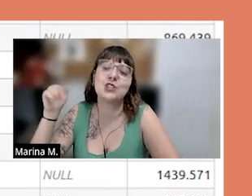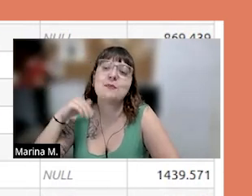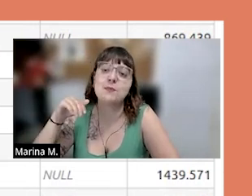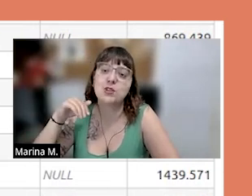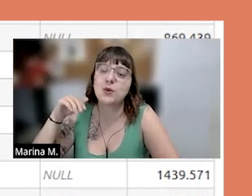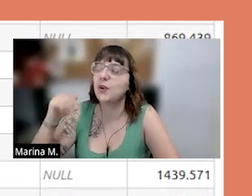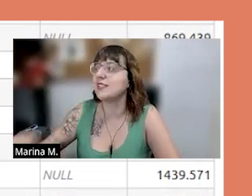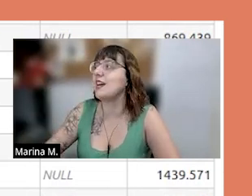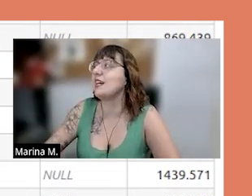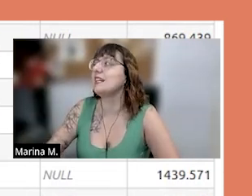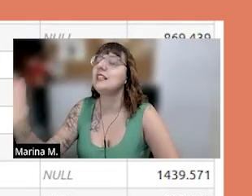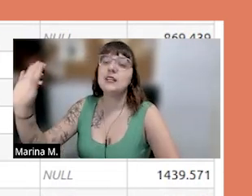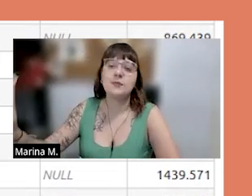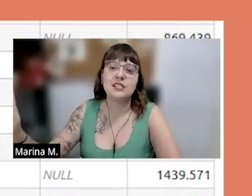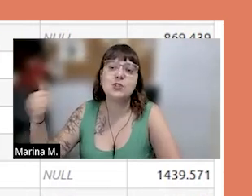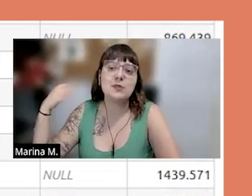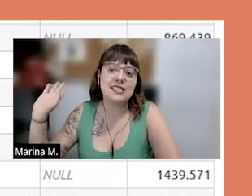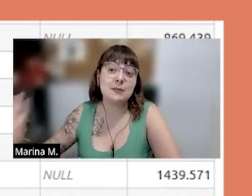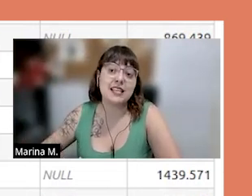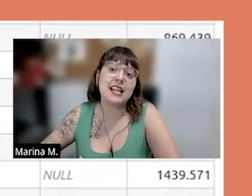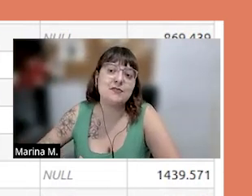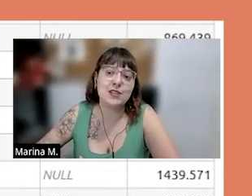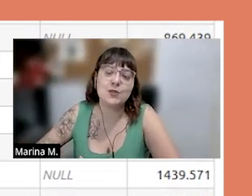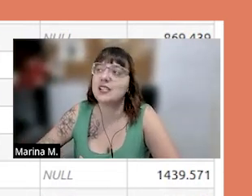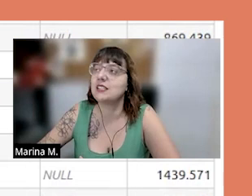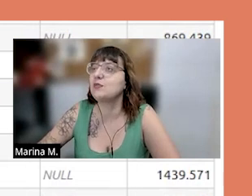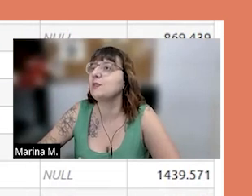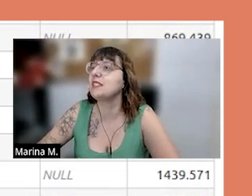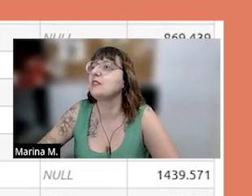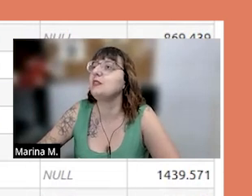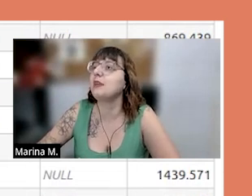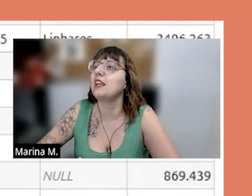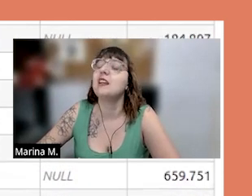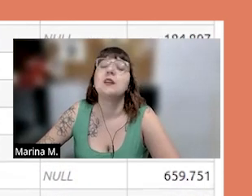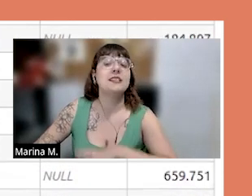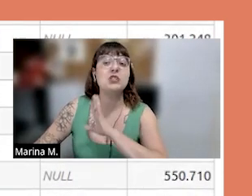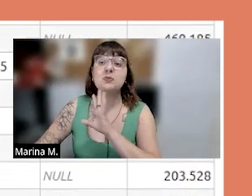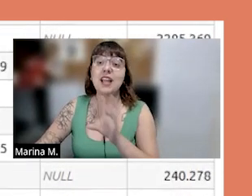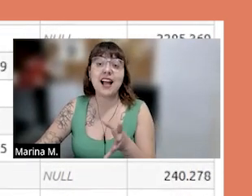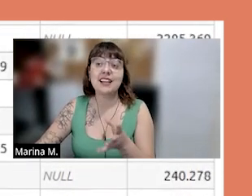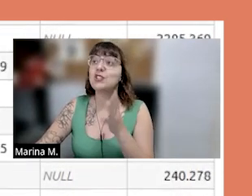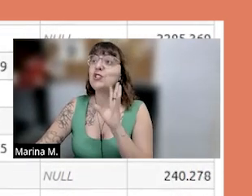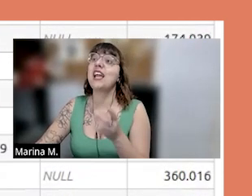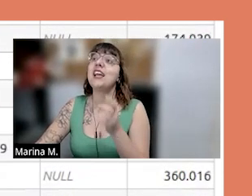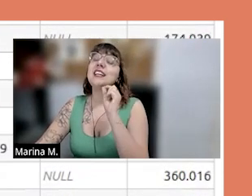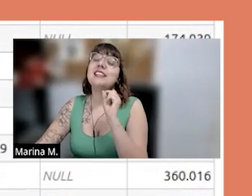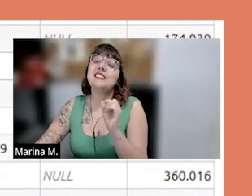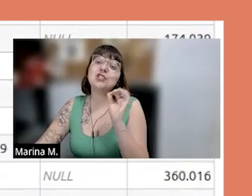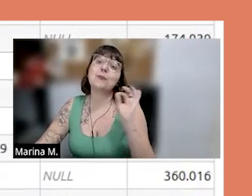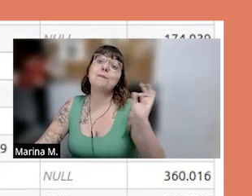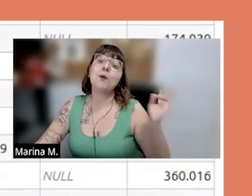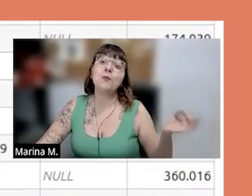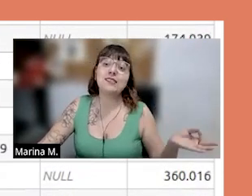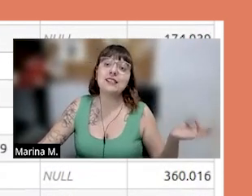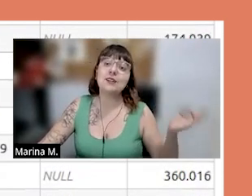a gente também pode calcular essa área, mas a gente não precisa porque teria vindo com essa informação também. Mas a gente não quer a área, a gente quer que